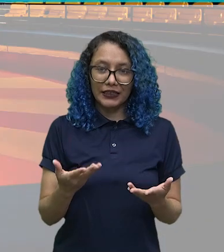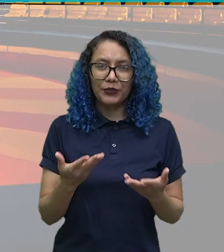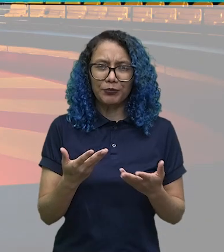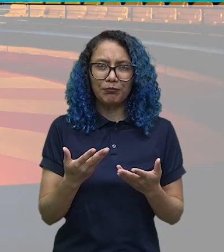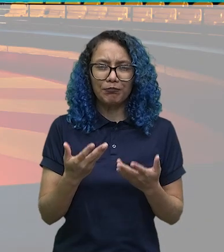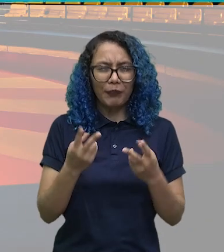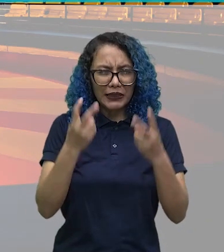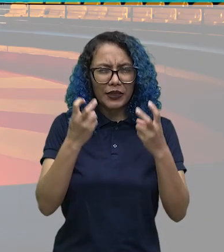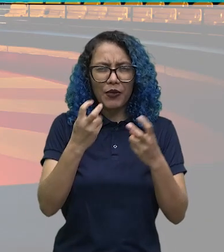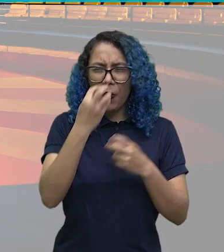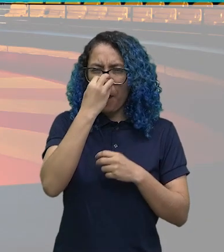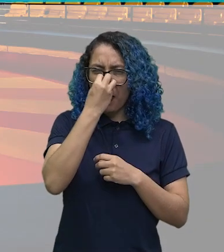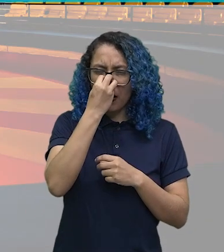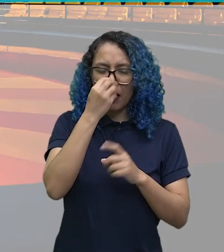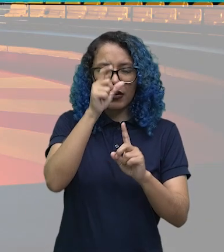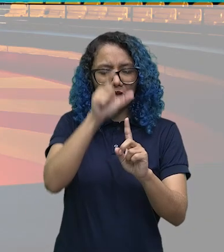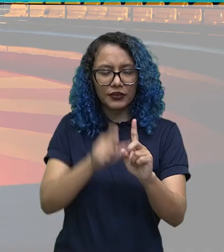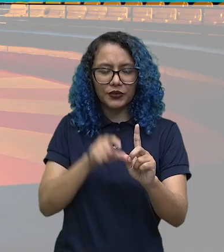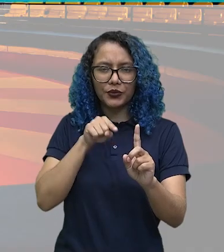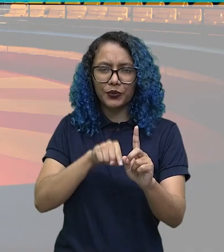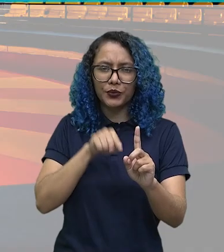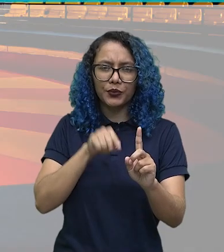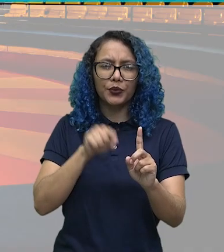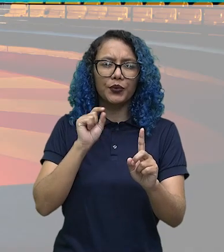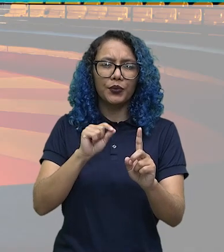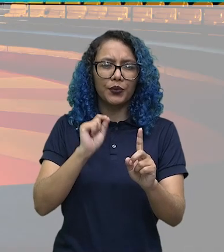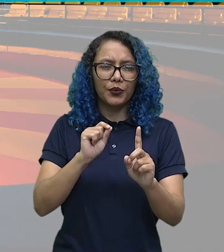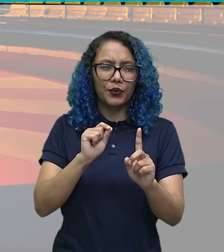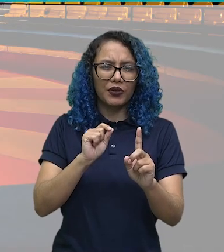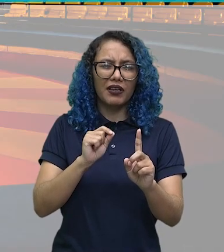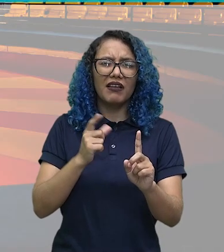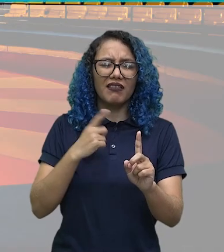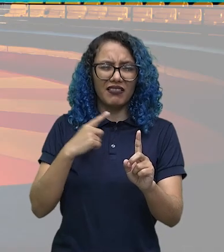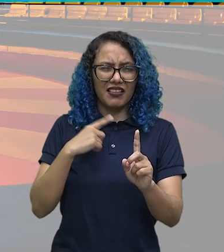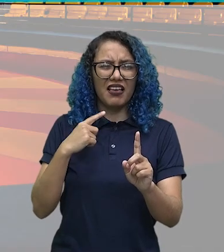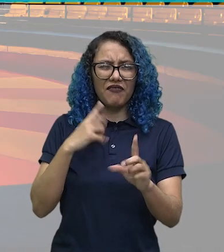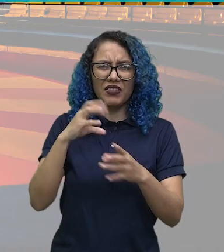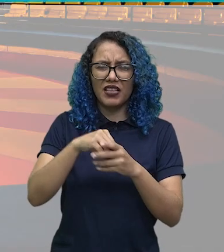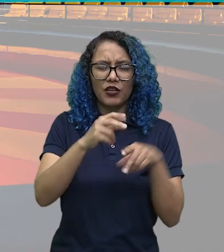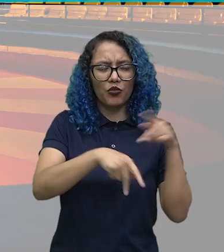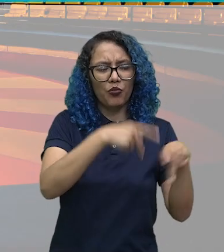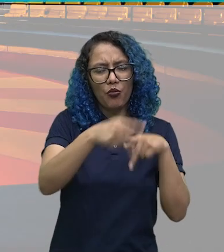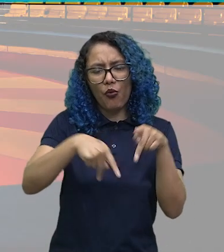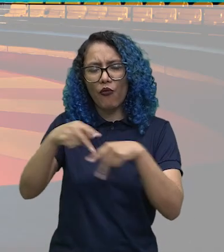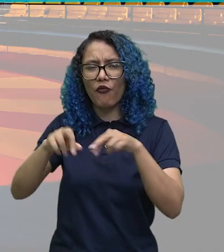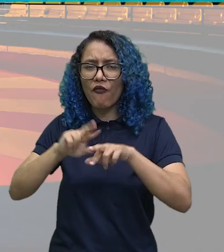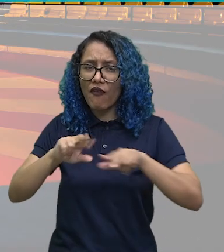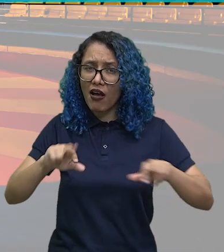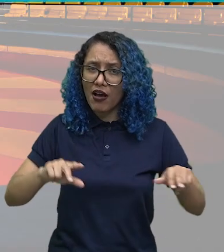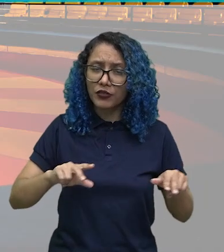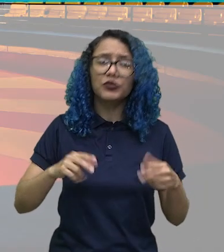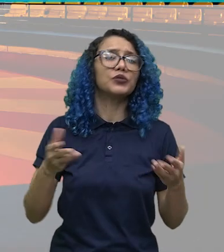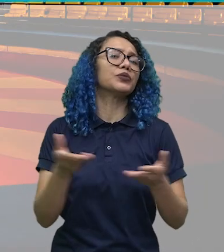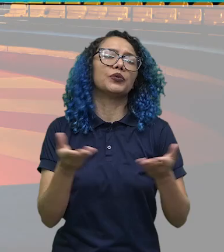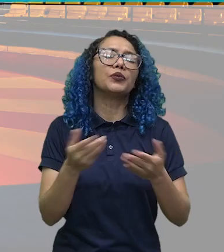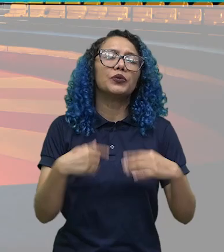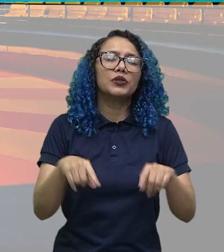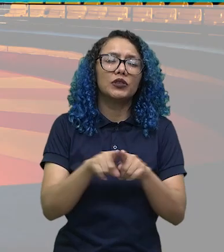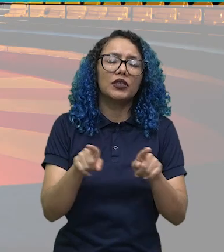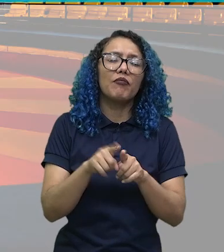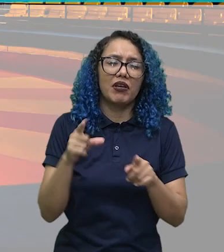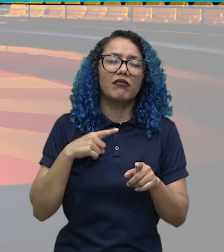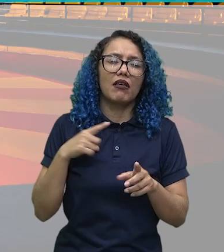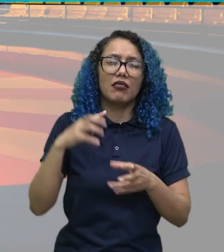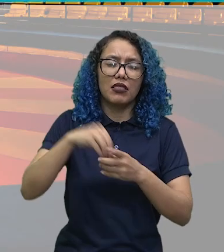Então, perceberam aí que o palhaço é uma figura que esteve em várias civilizações e hoje em dia também, através